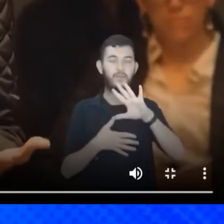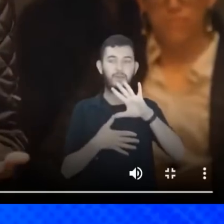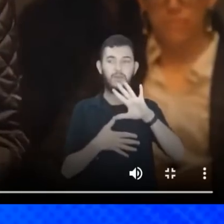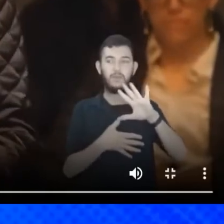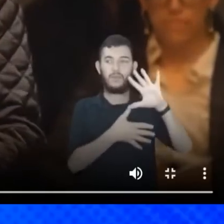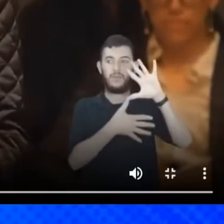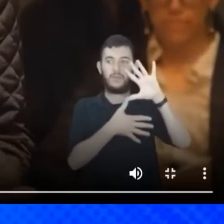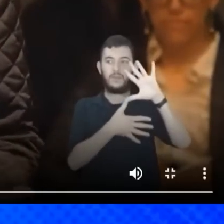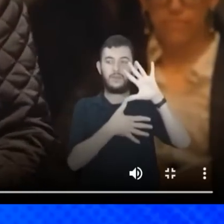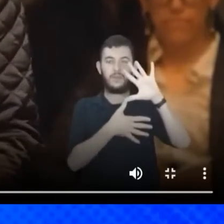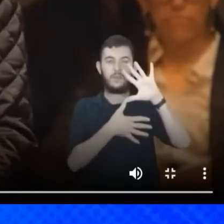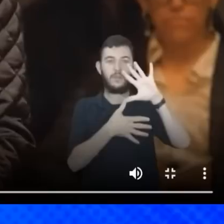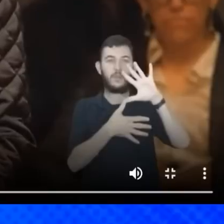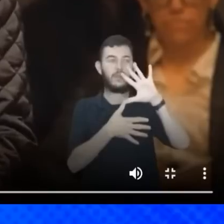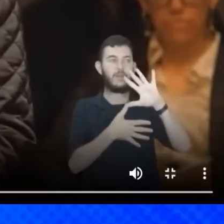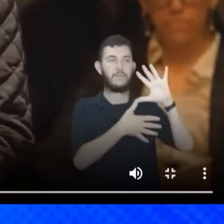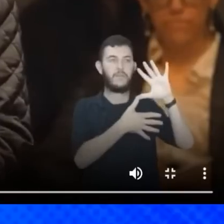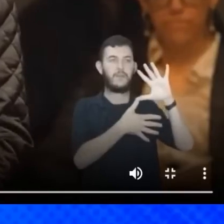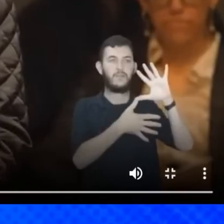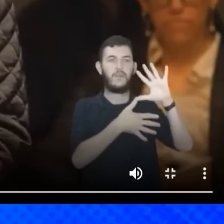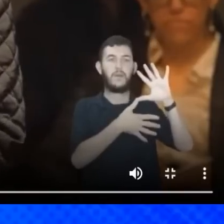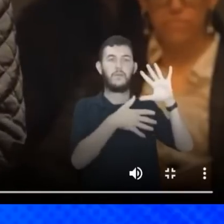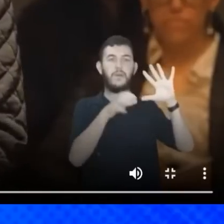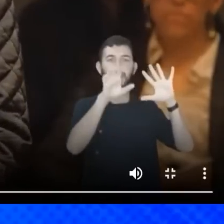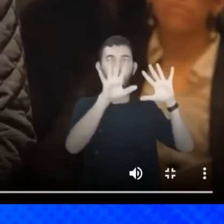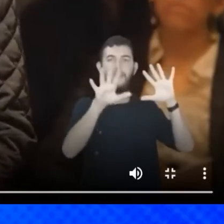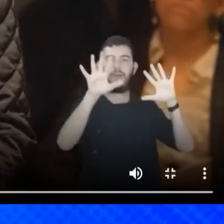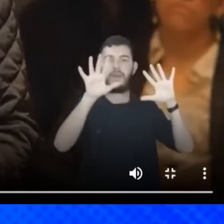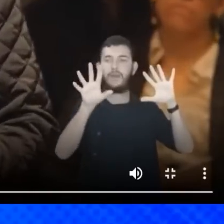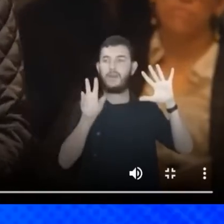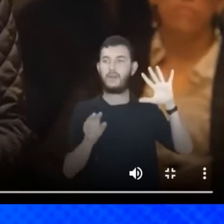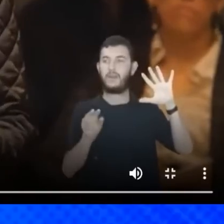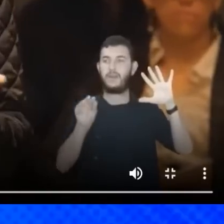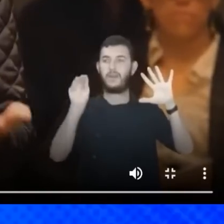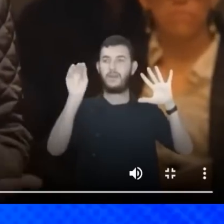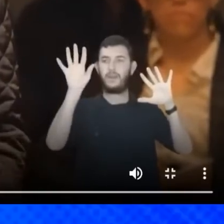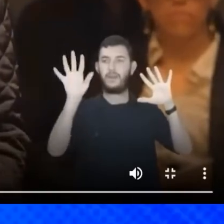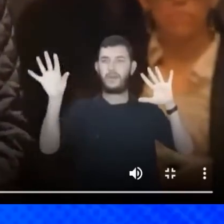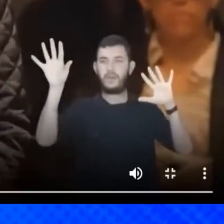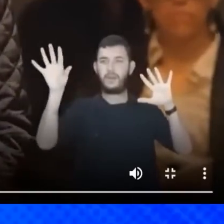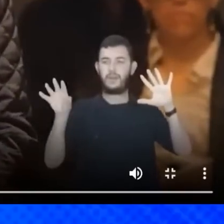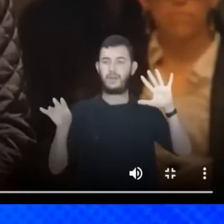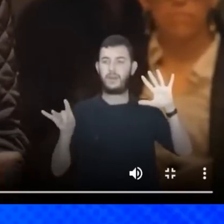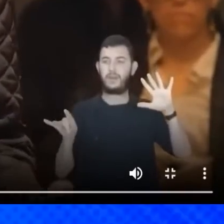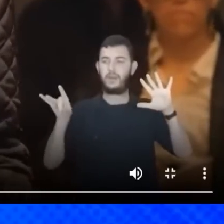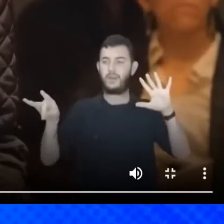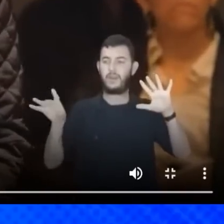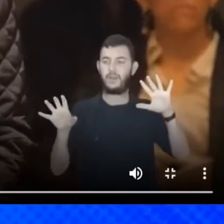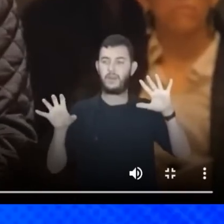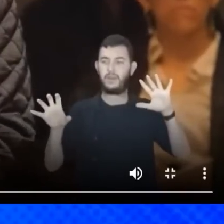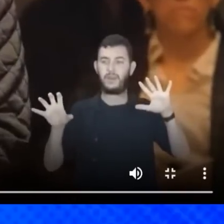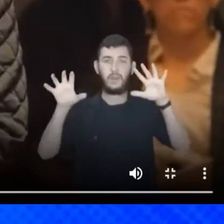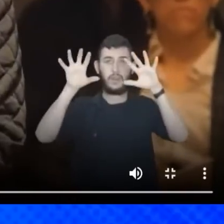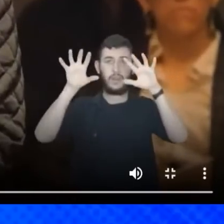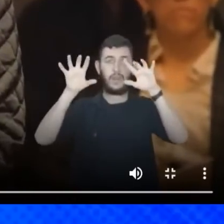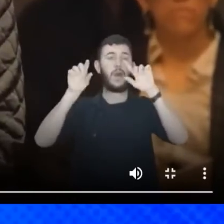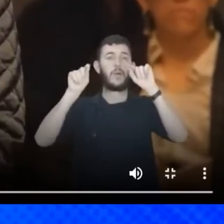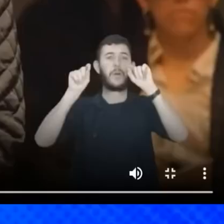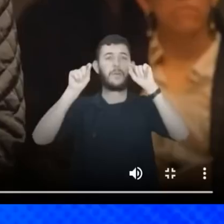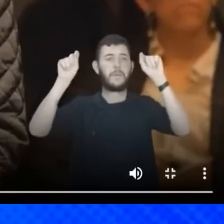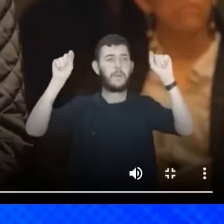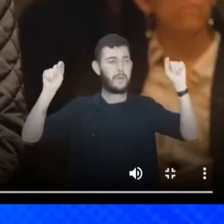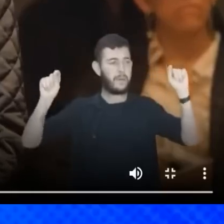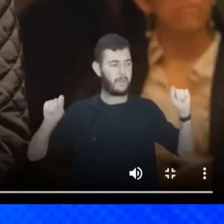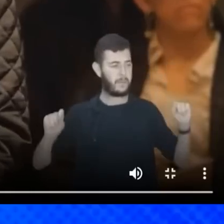muito emocionantes, são depoimentos muito emocionantes porque expressam não apenas a solidariedade, né, de um povo com seu